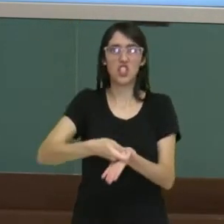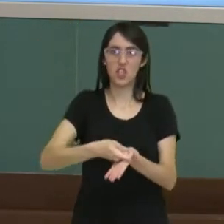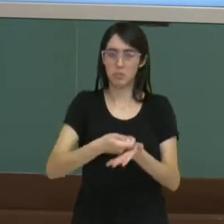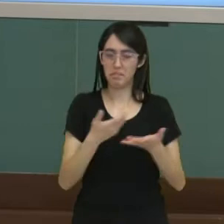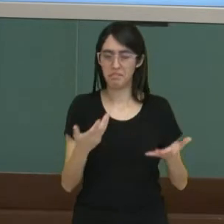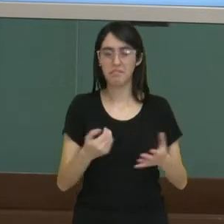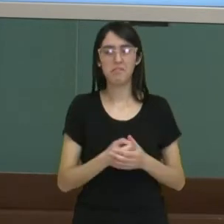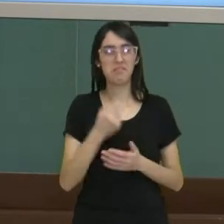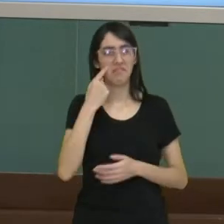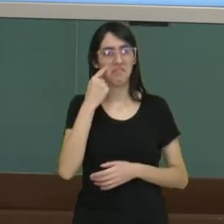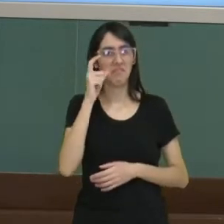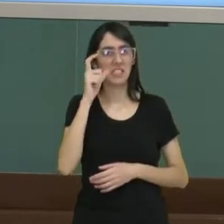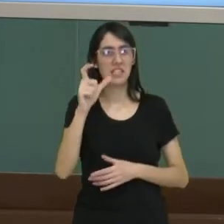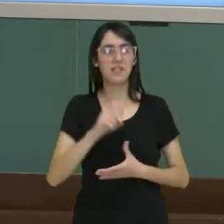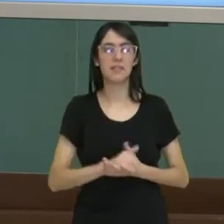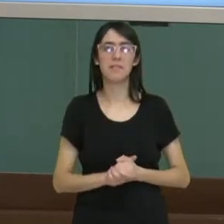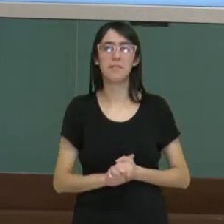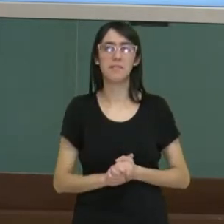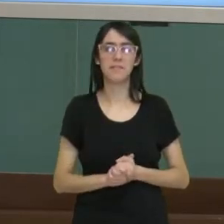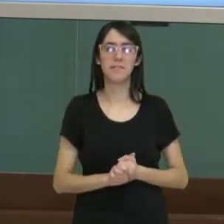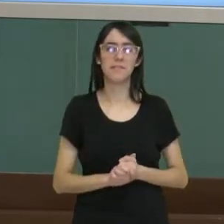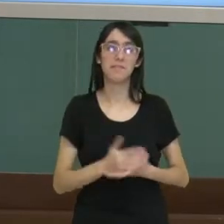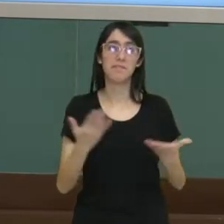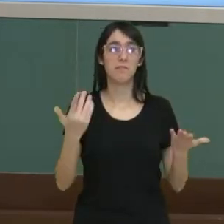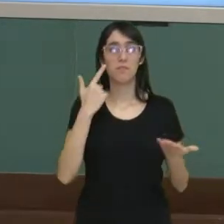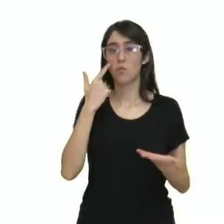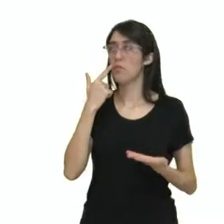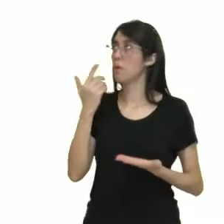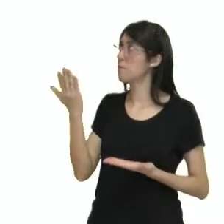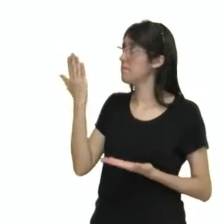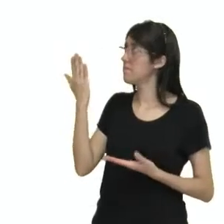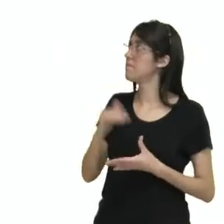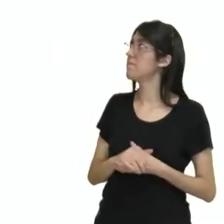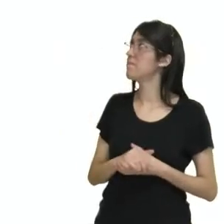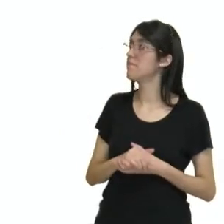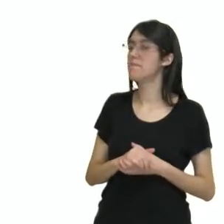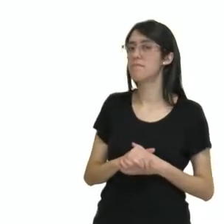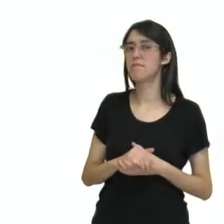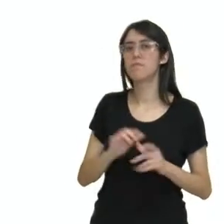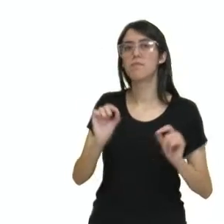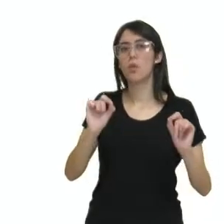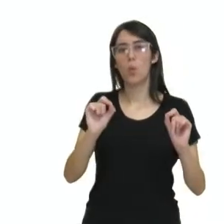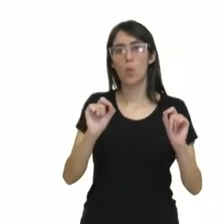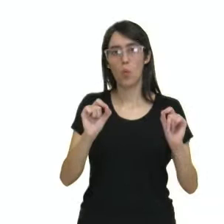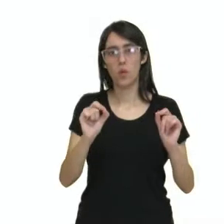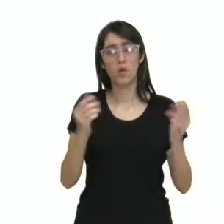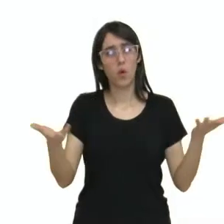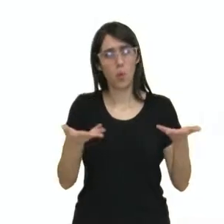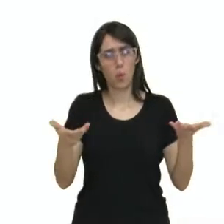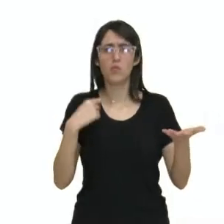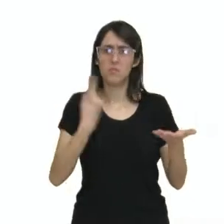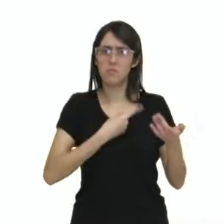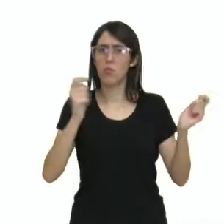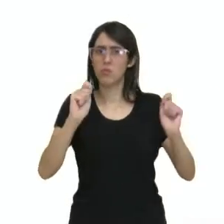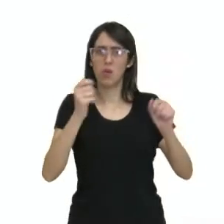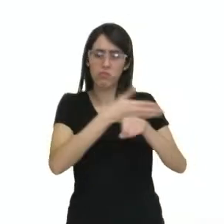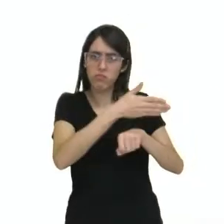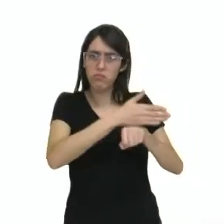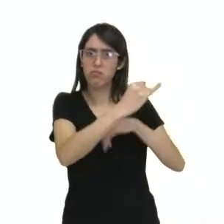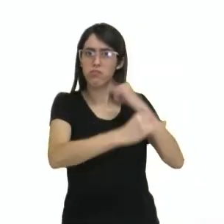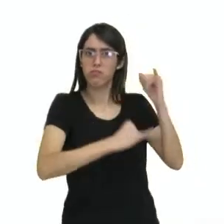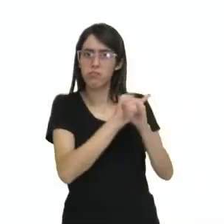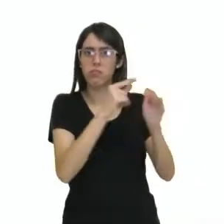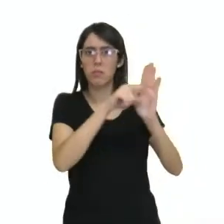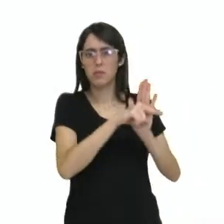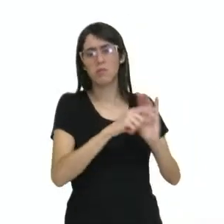só que interessante. Aqui, pessoal, a gente tem atualmente o acesso à internet. A internet influencia muito na